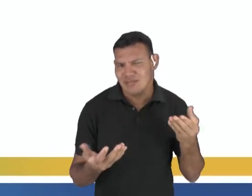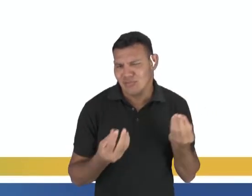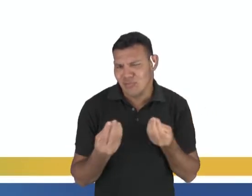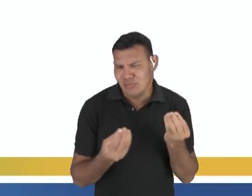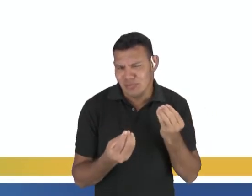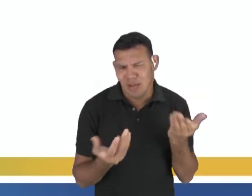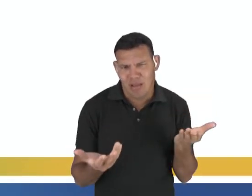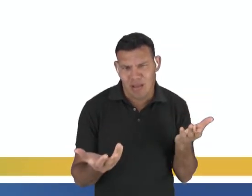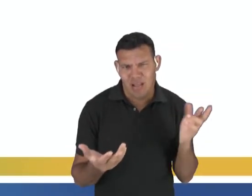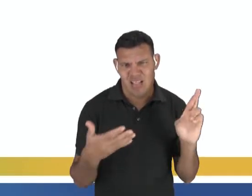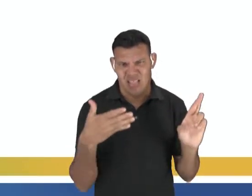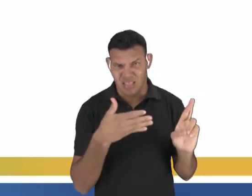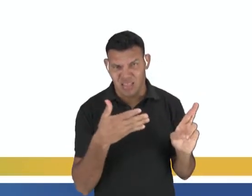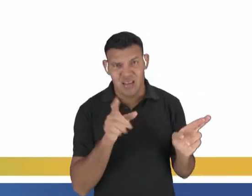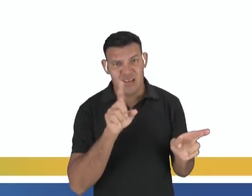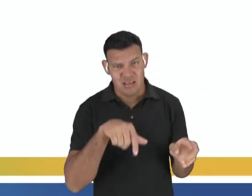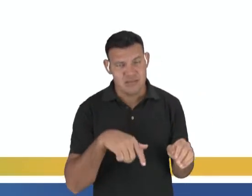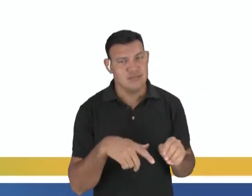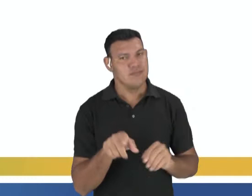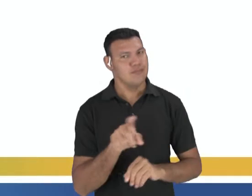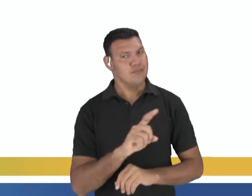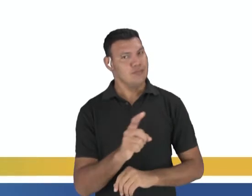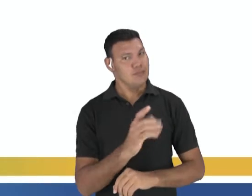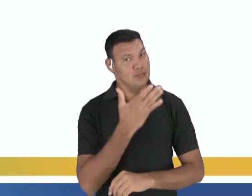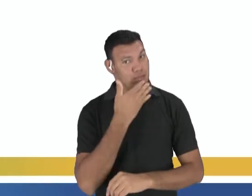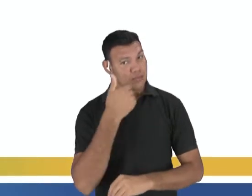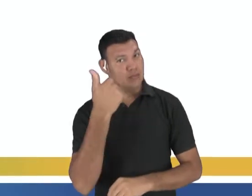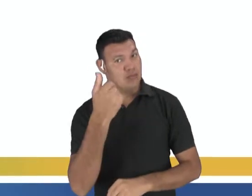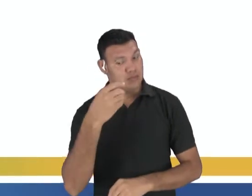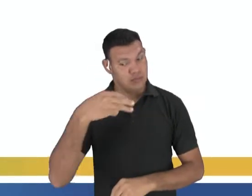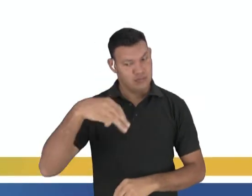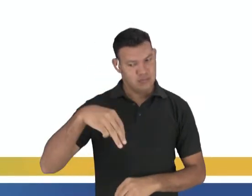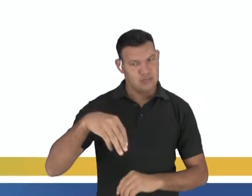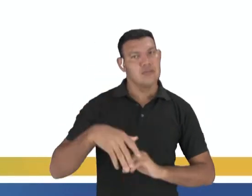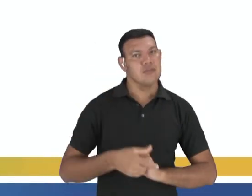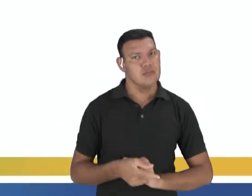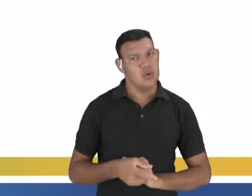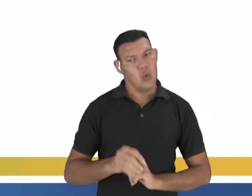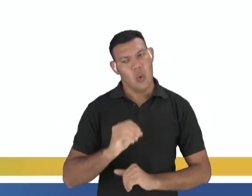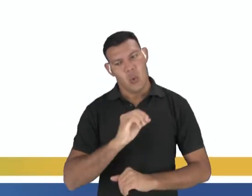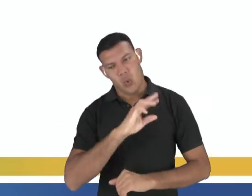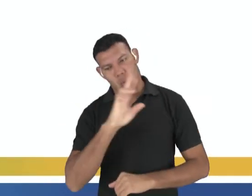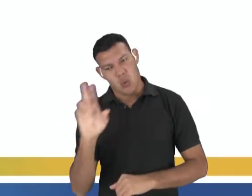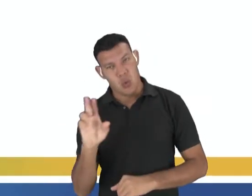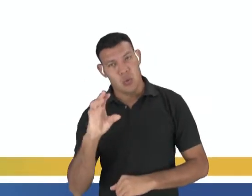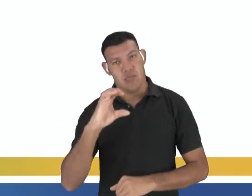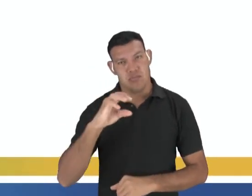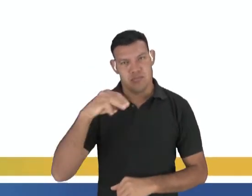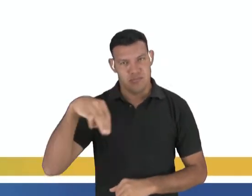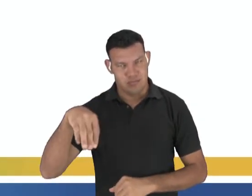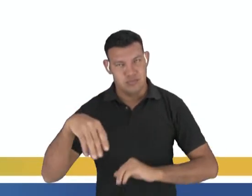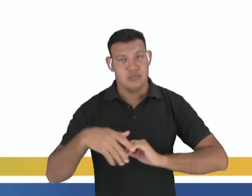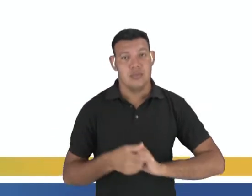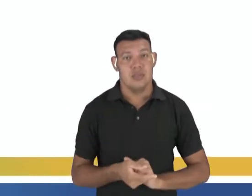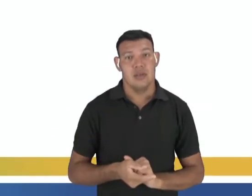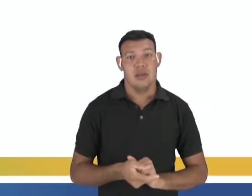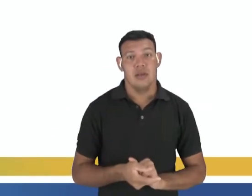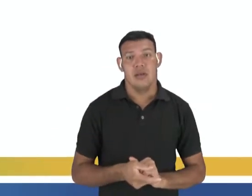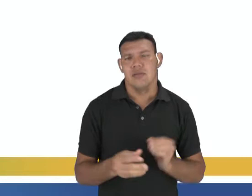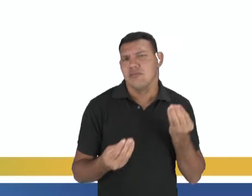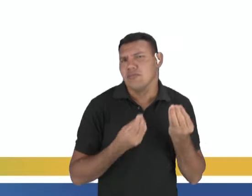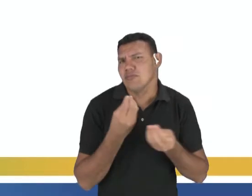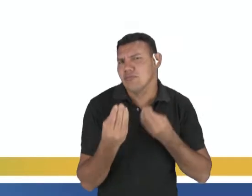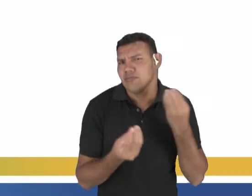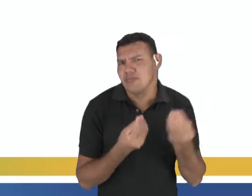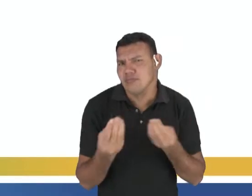para essa representação Então seria interessante representar em metros ou até em centímetros né Se possível então como é que a gente